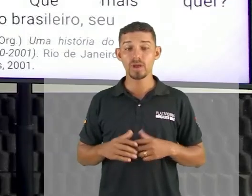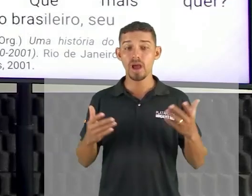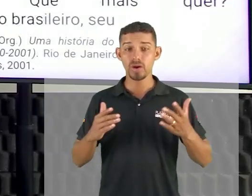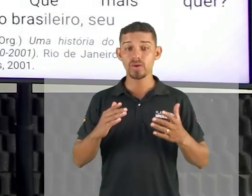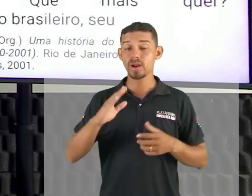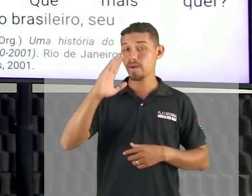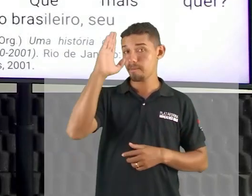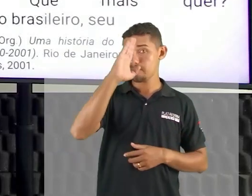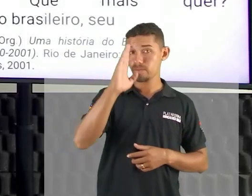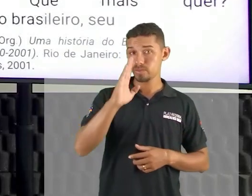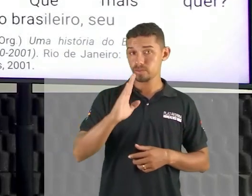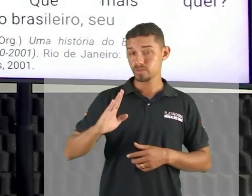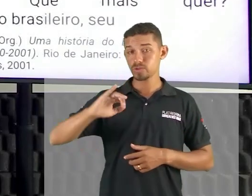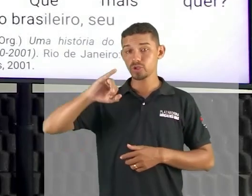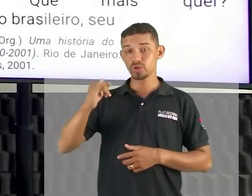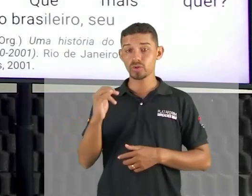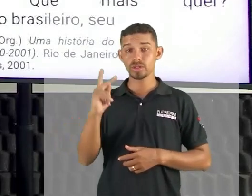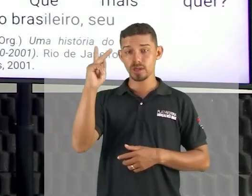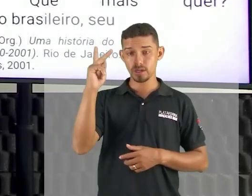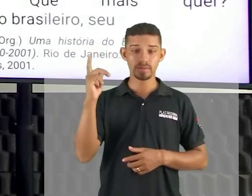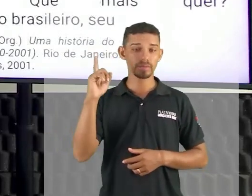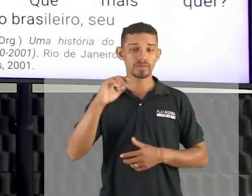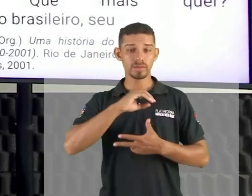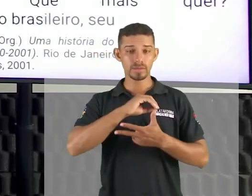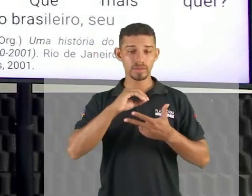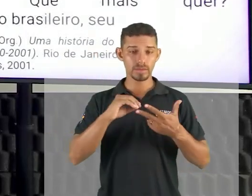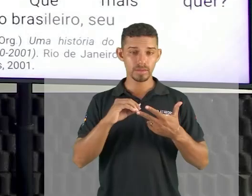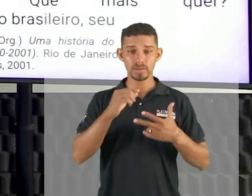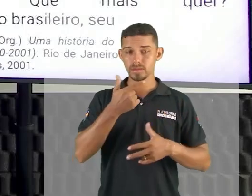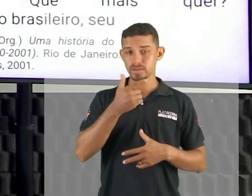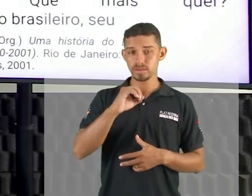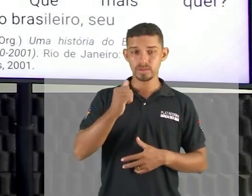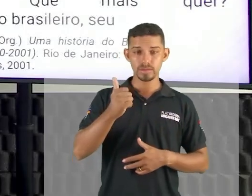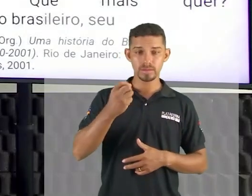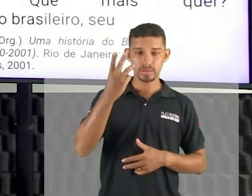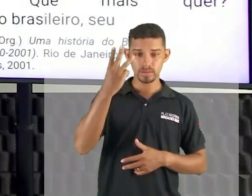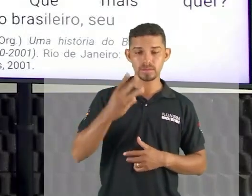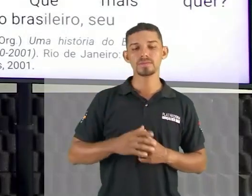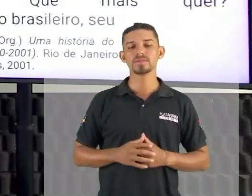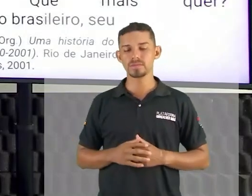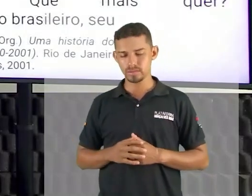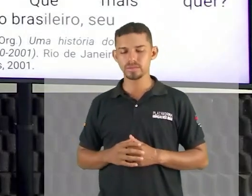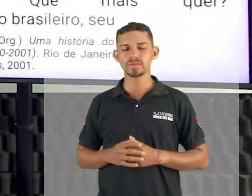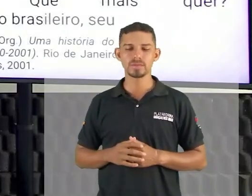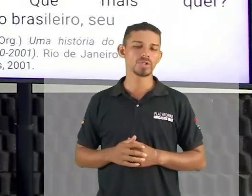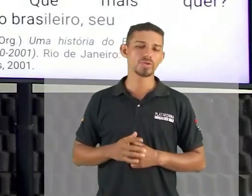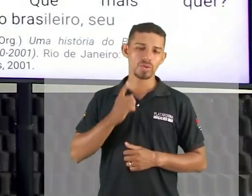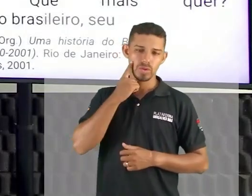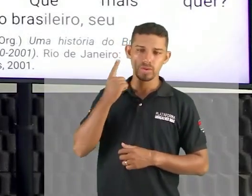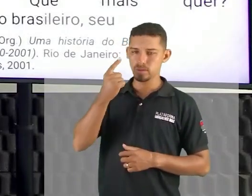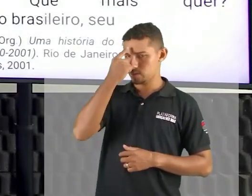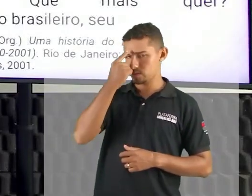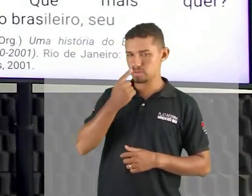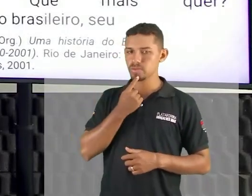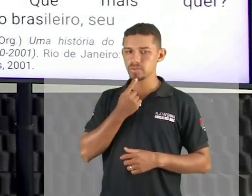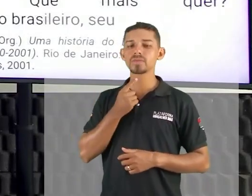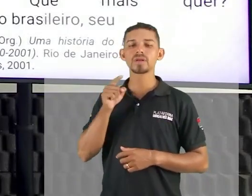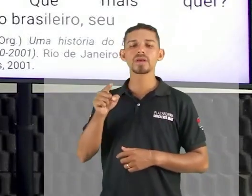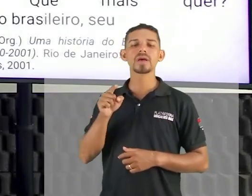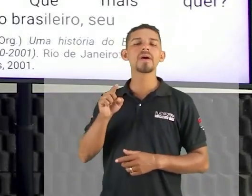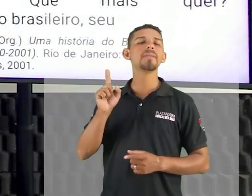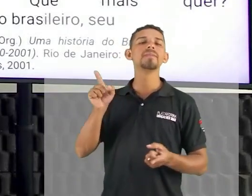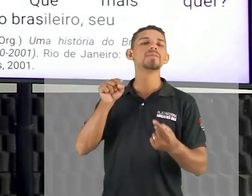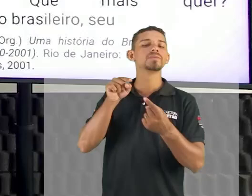em Brasil, né, de JK, né, Enem 2013. Aí é uma imagem, meta de